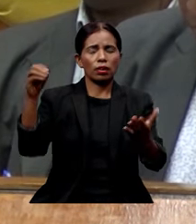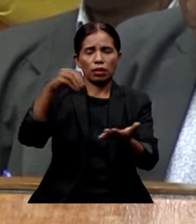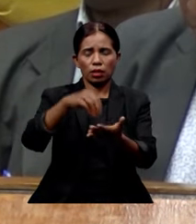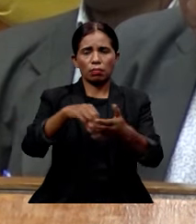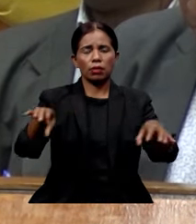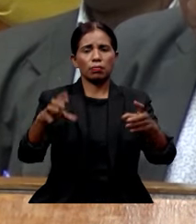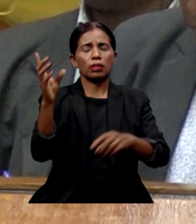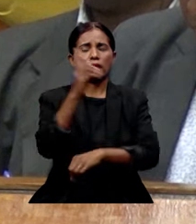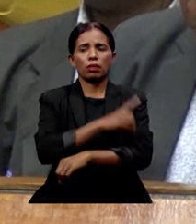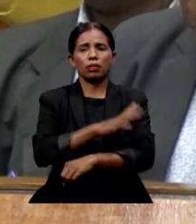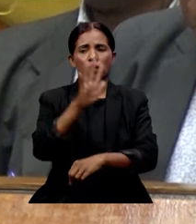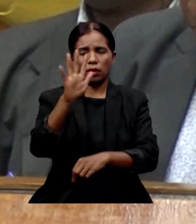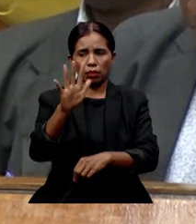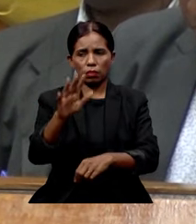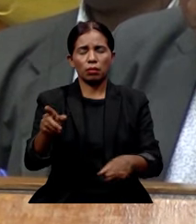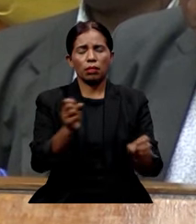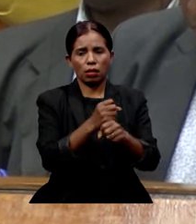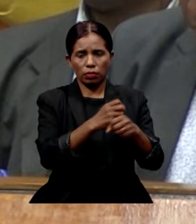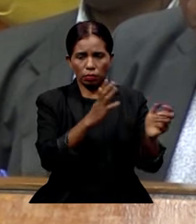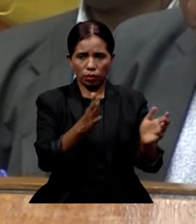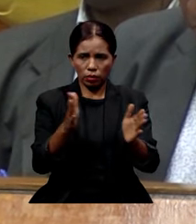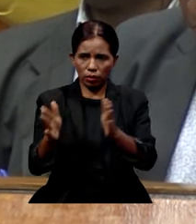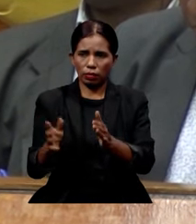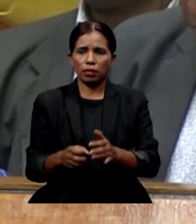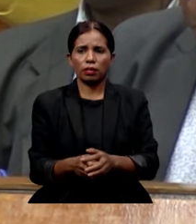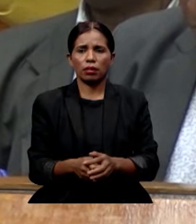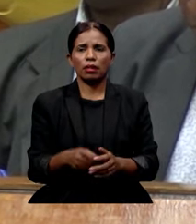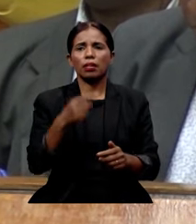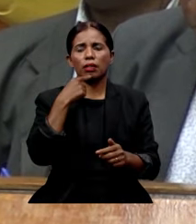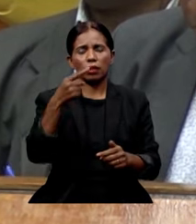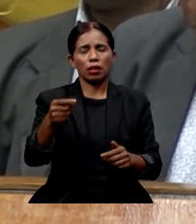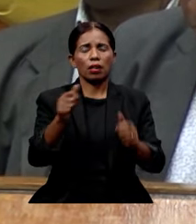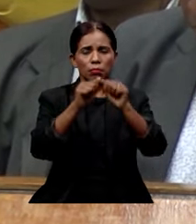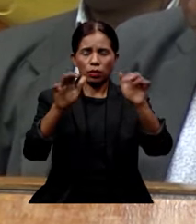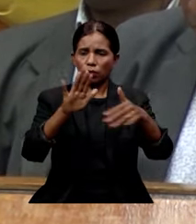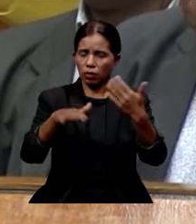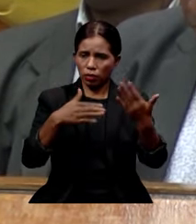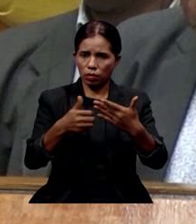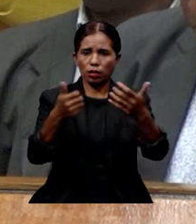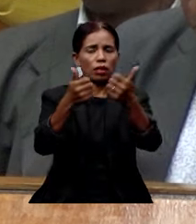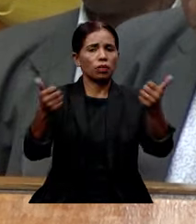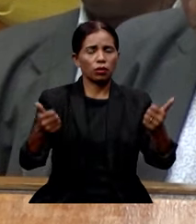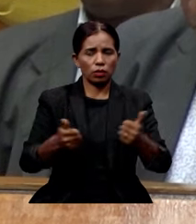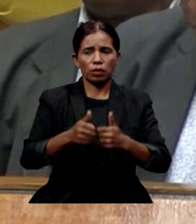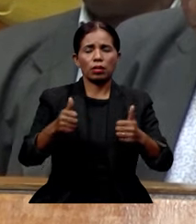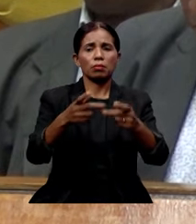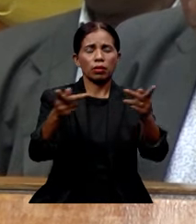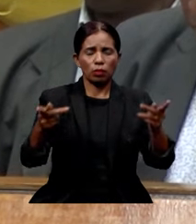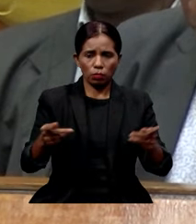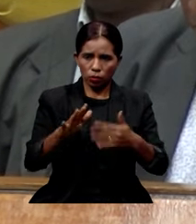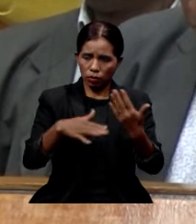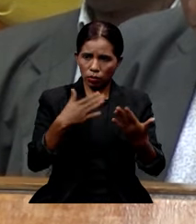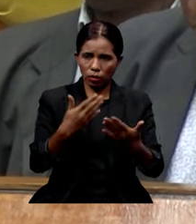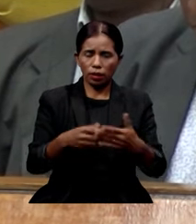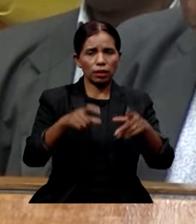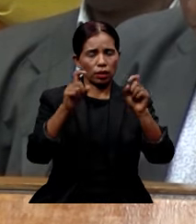loro lima nemo sana fat in processo ou ida né maka avisa para administrador sira autoridade sira administrador processira dan tem